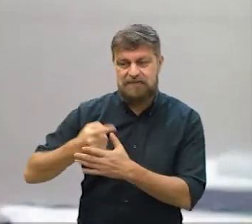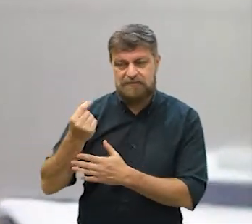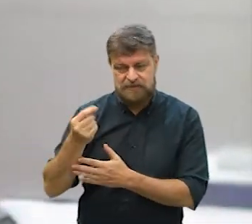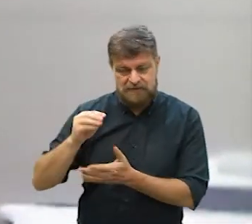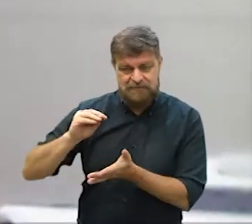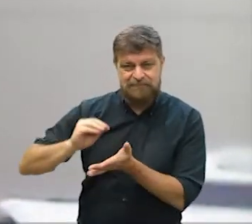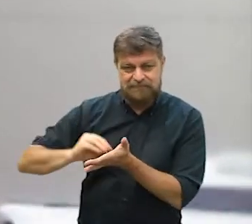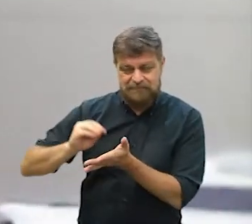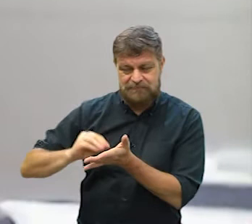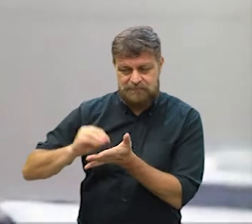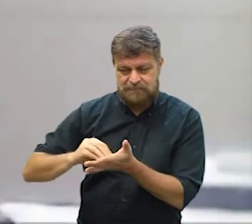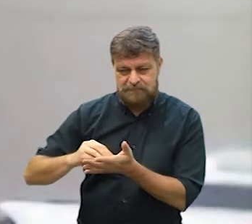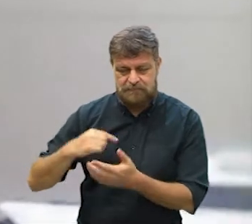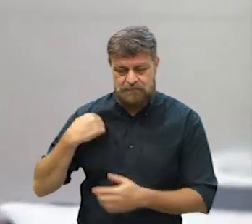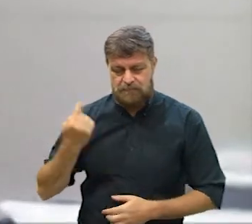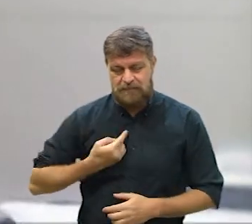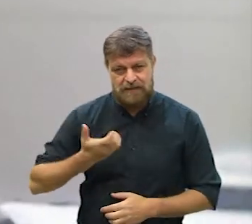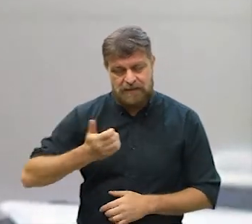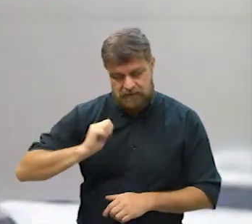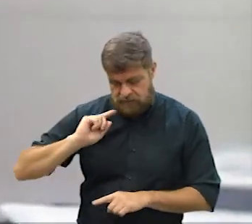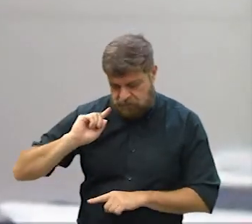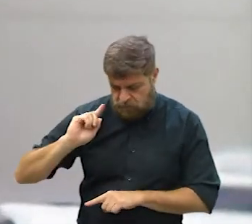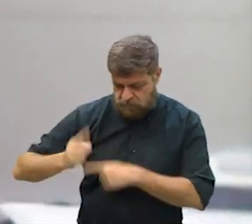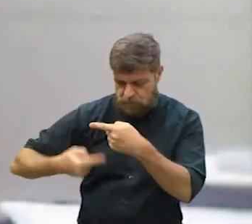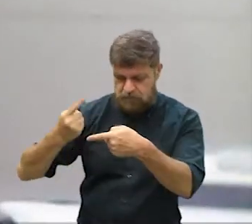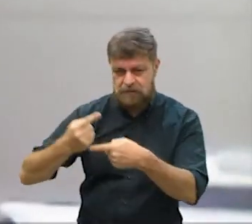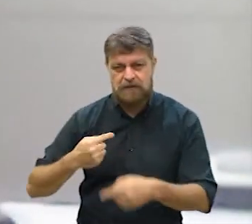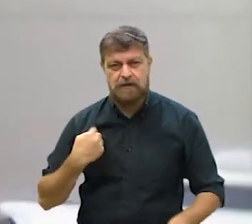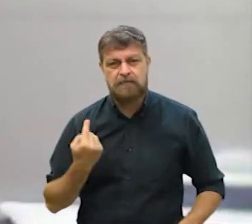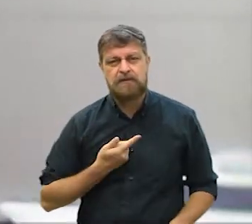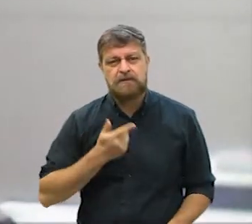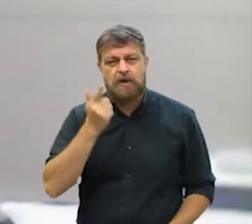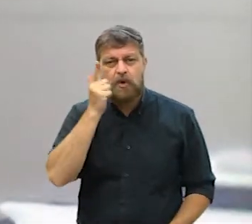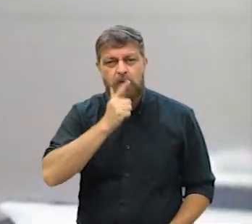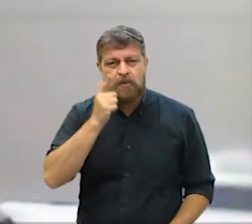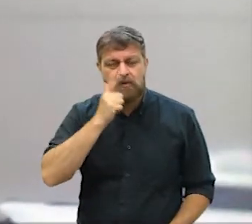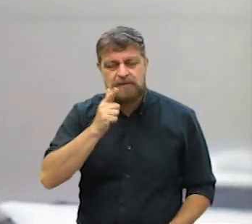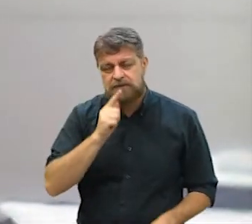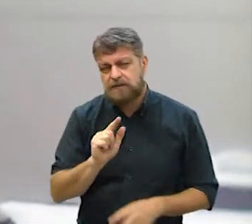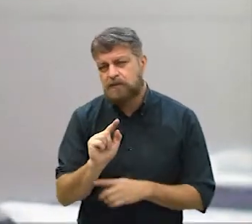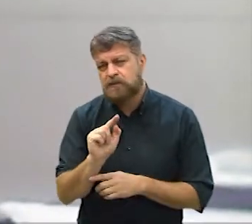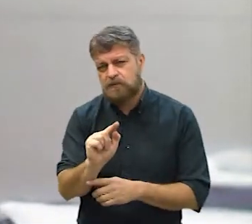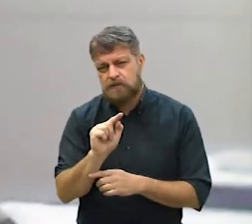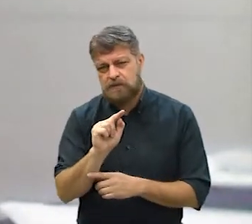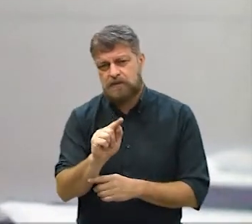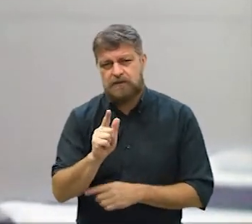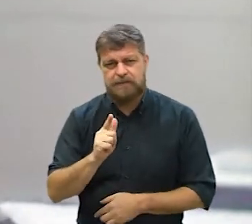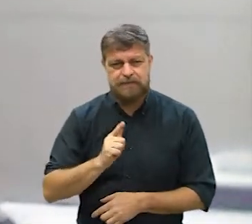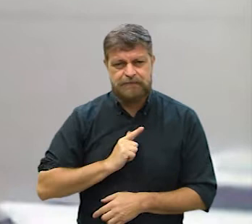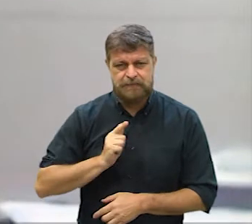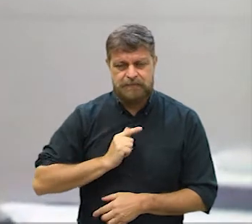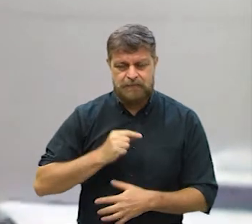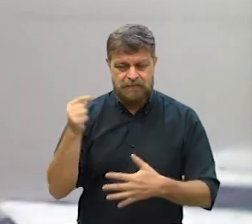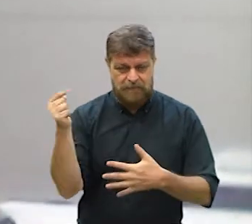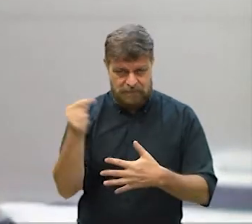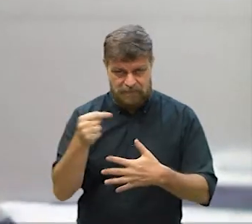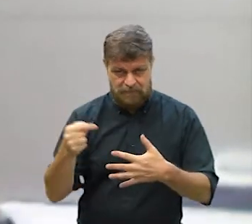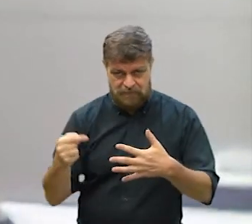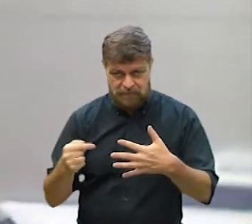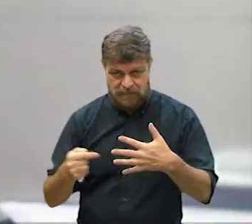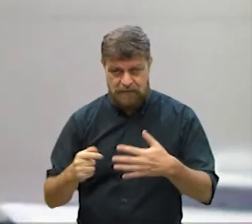e queremos mudar esse quadro para a gente poder conseguir preencher as condições e